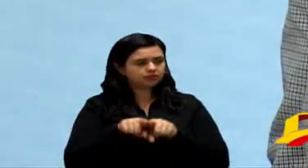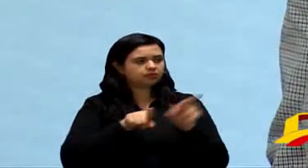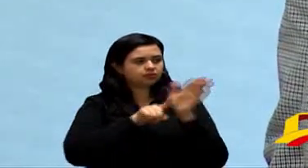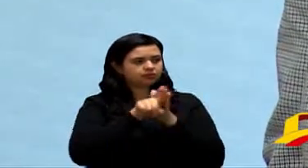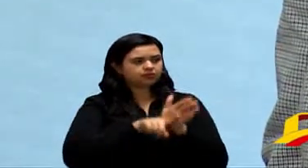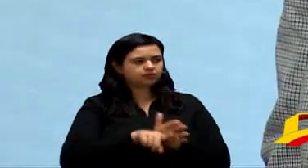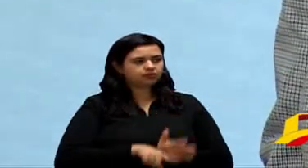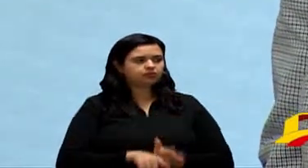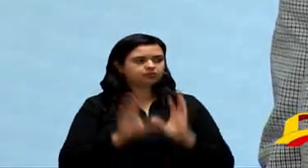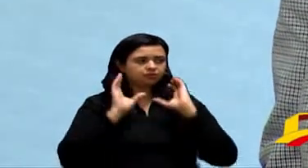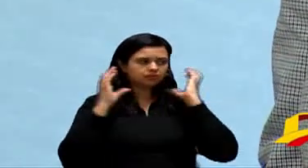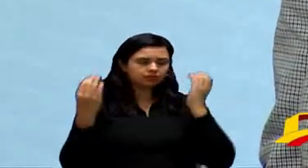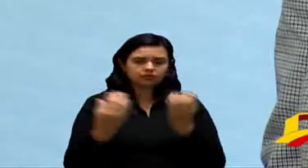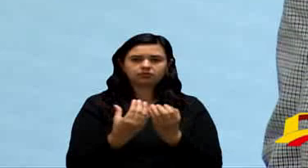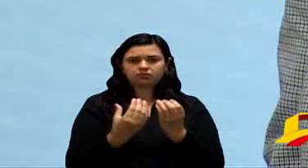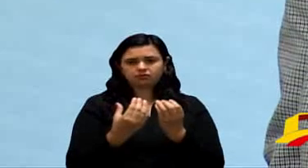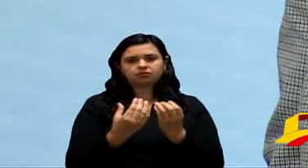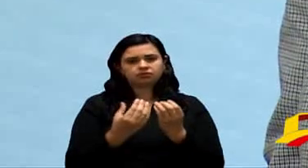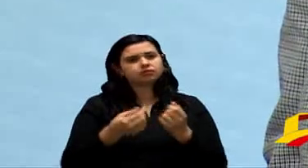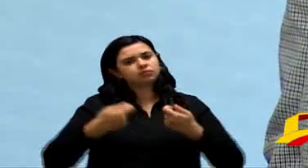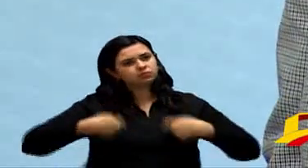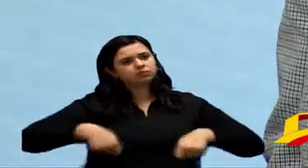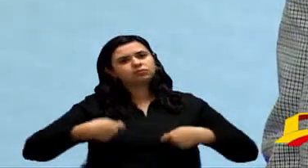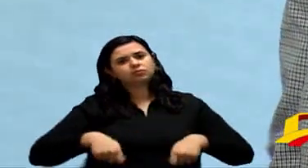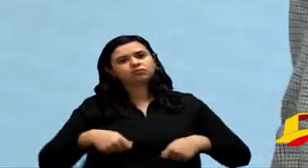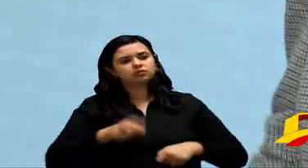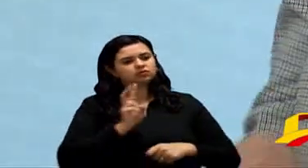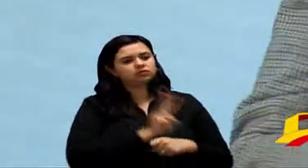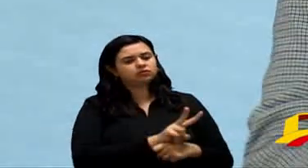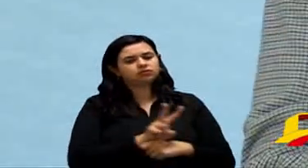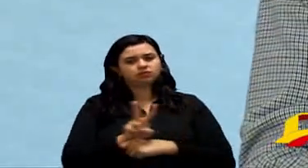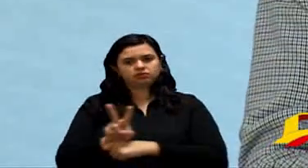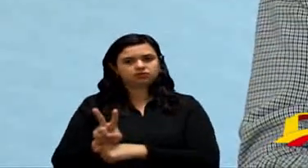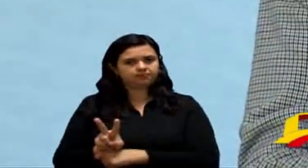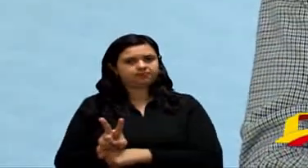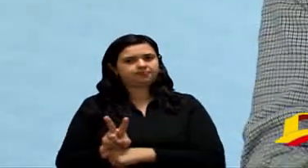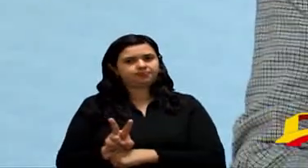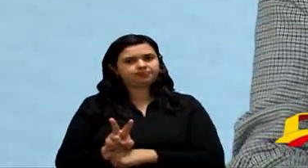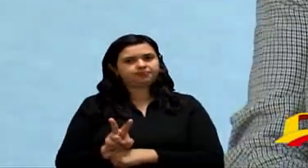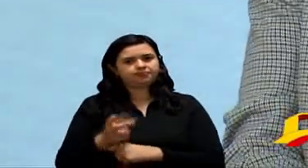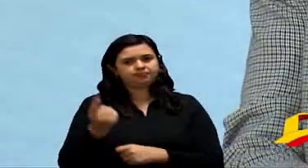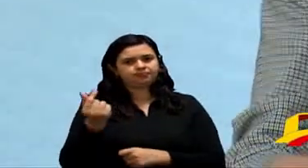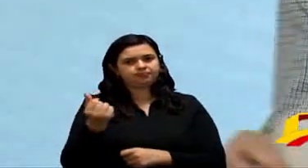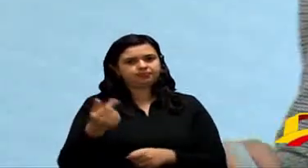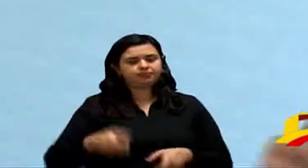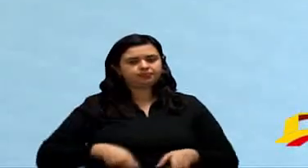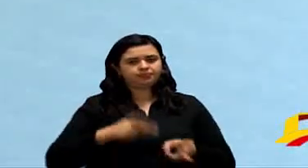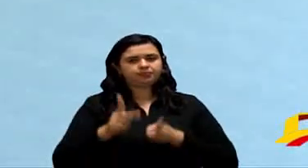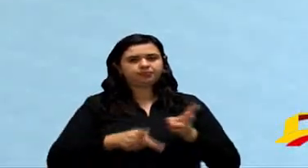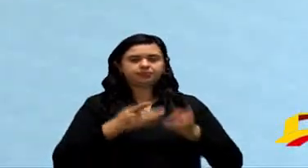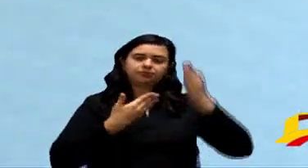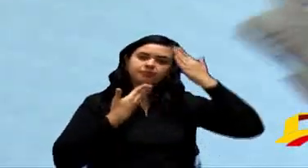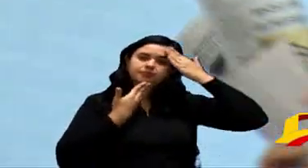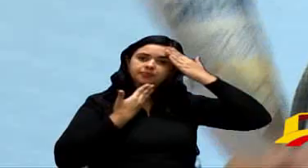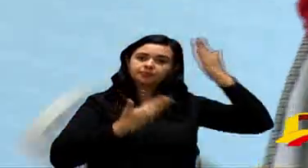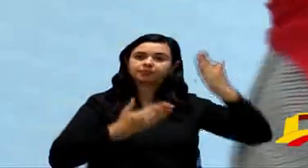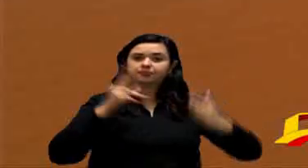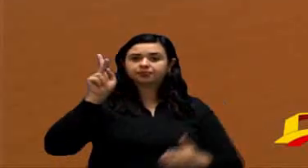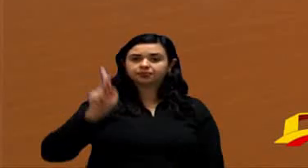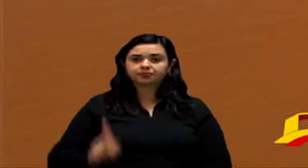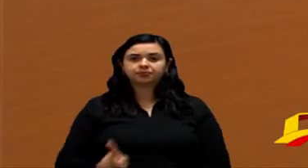então que a câmara Faça minimamente a sua tarefa que é fiscalizar o uso da vela pública Muito obrigado senhor